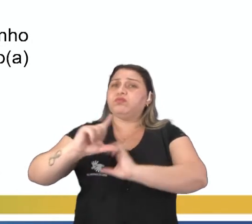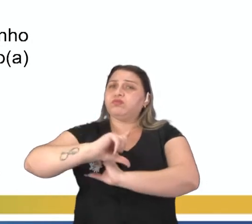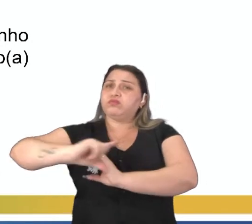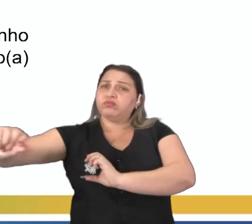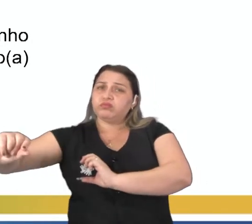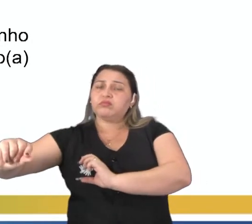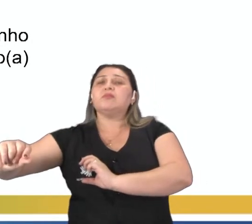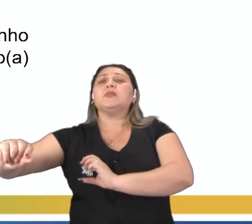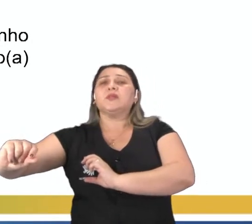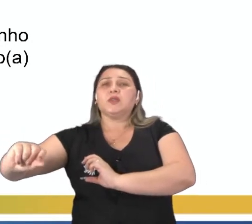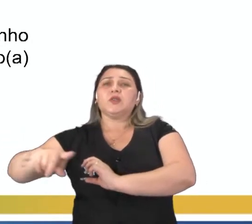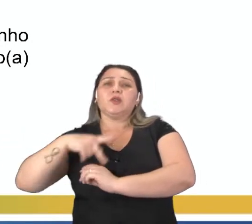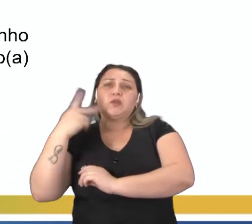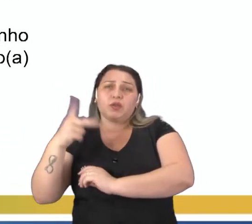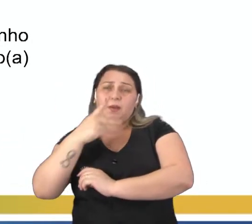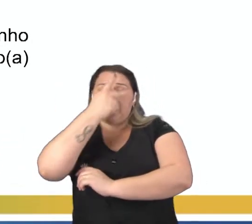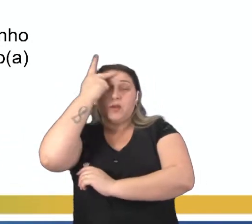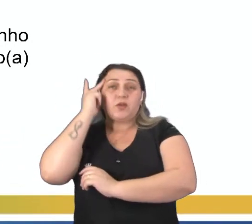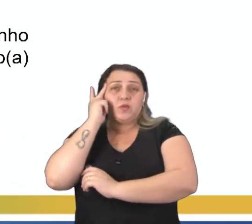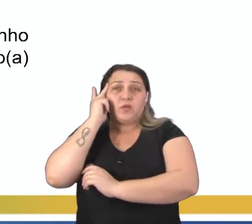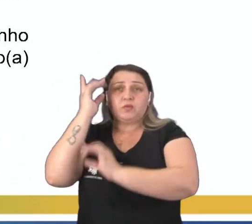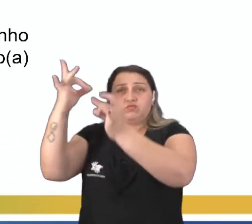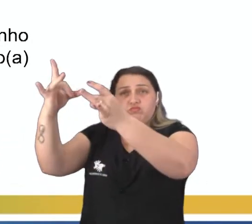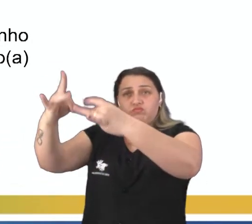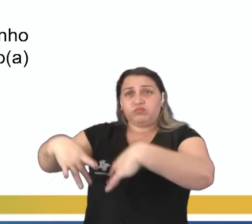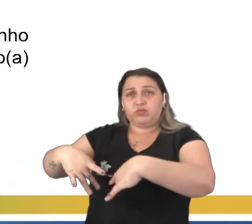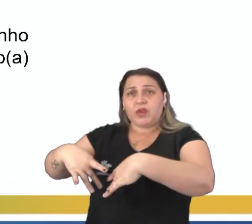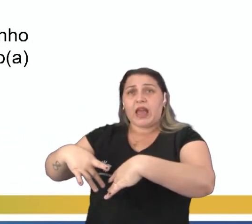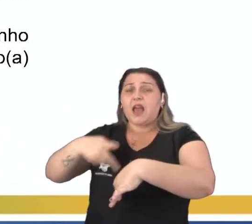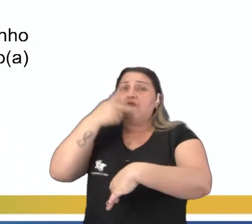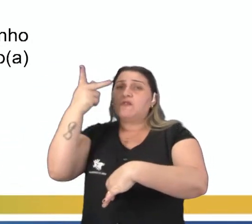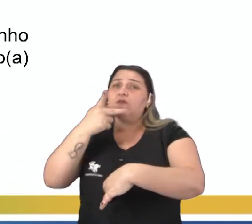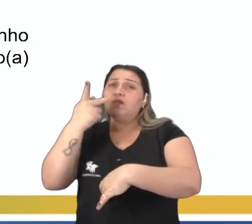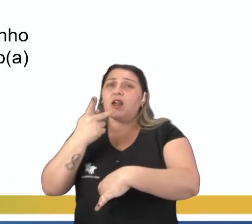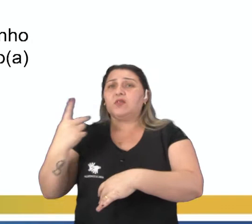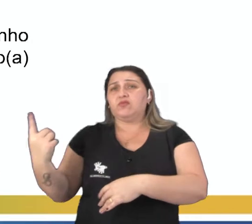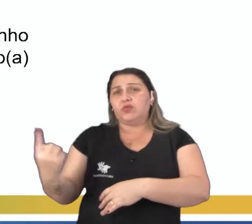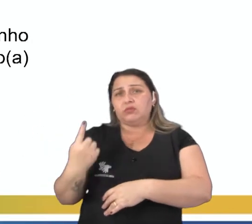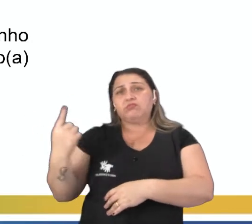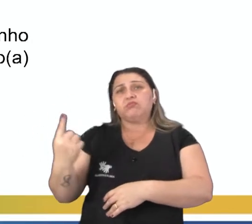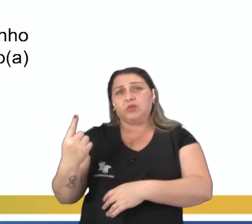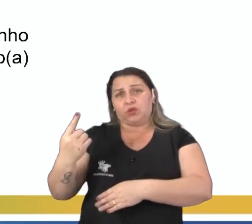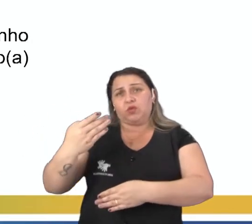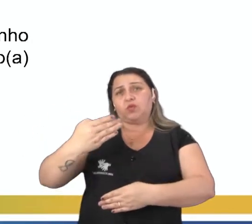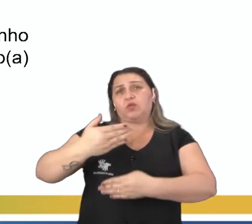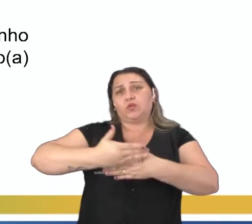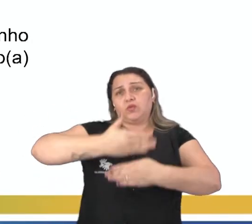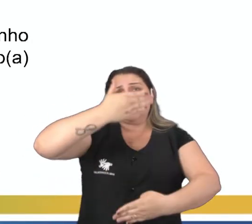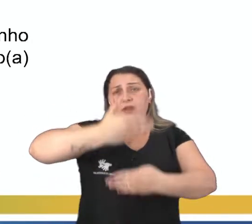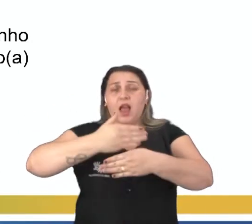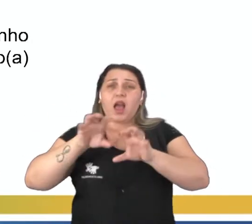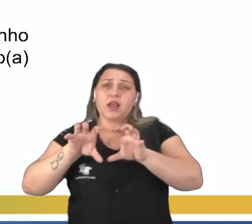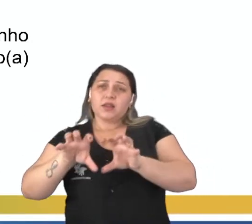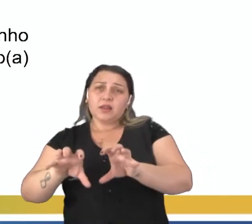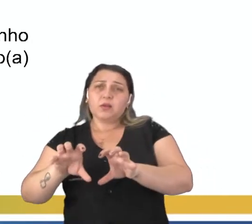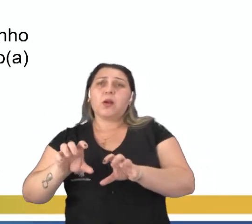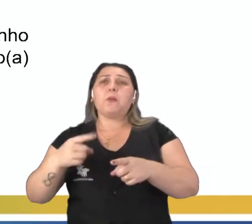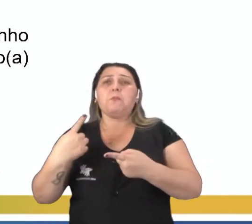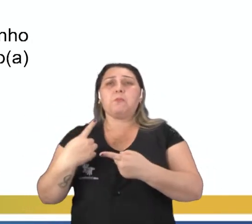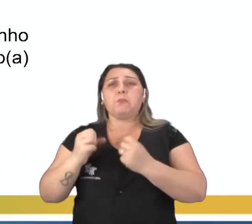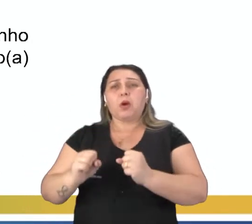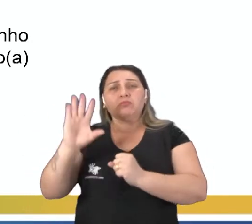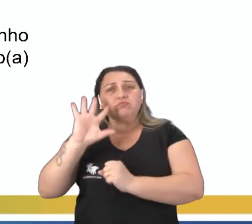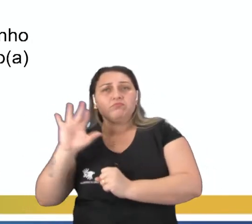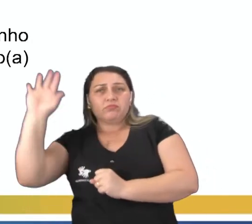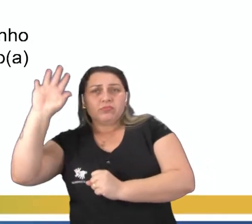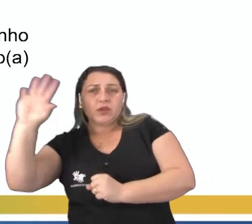embora, costumamos dizer que a pessoa nos deixou falando com as paredes, sozinho. Assim, podemos imaginar